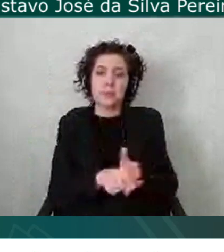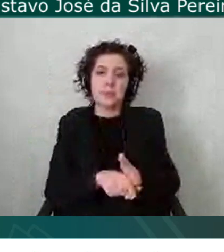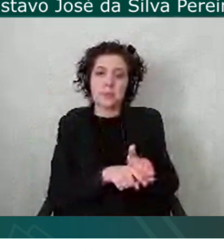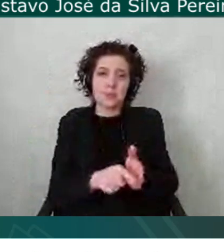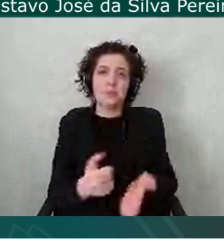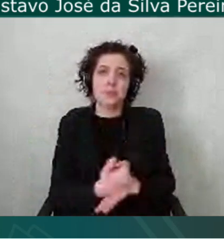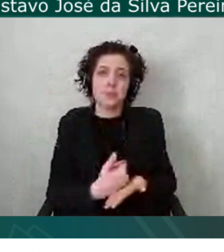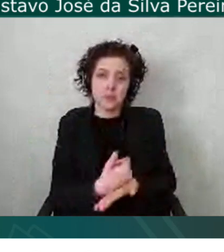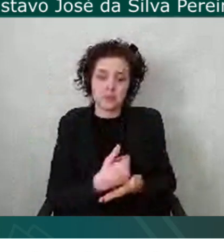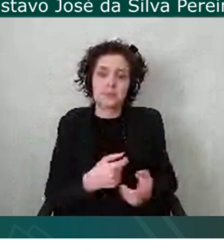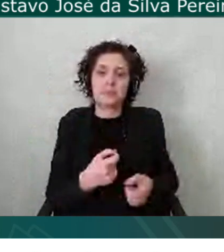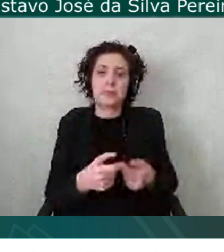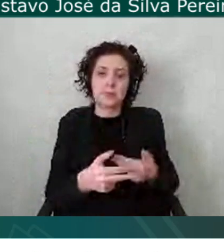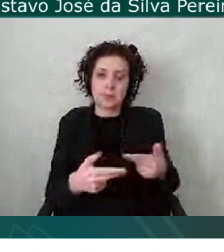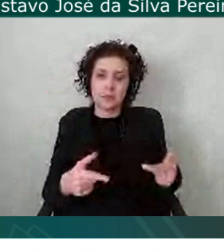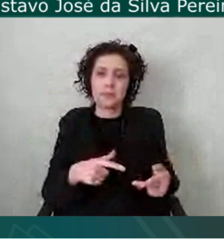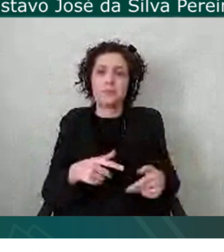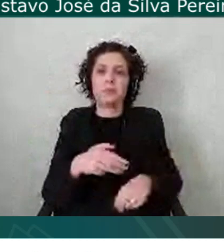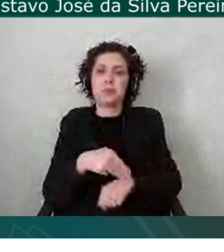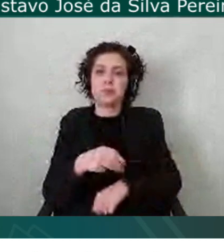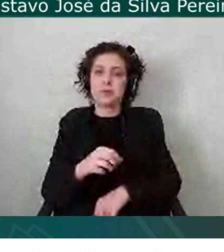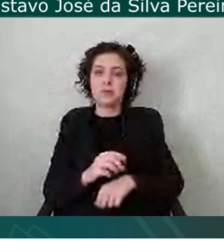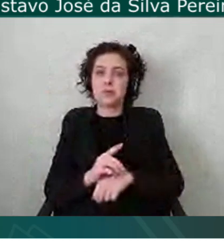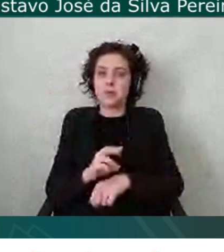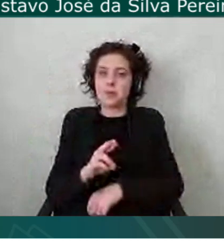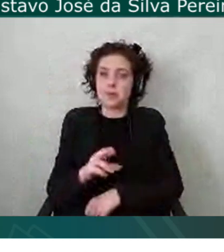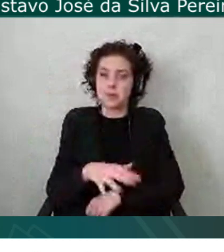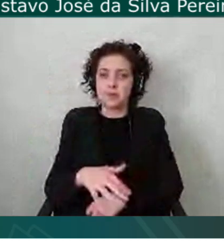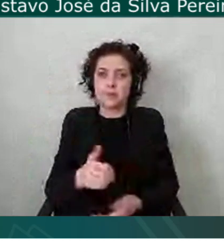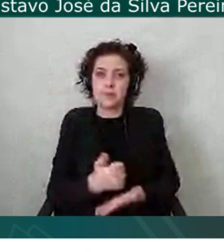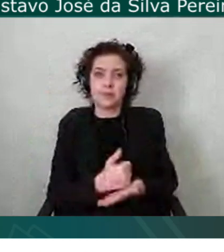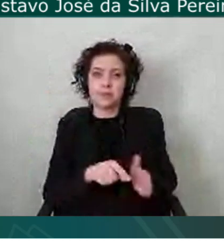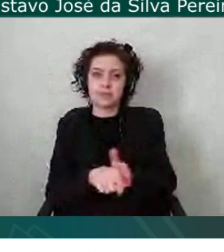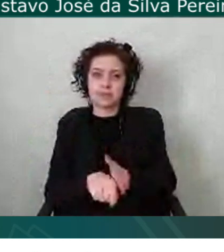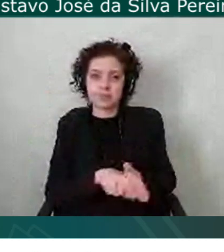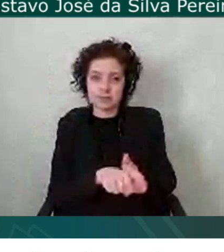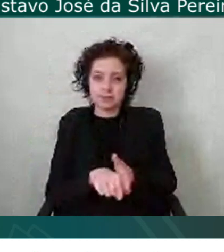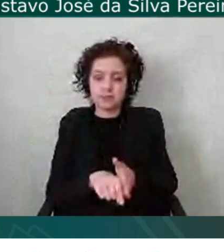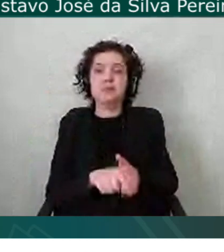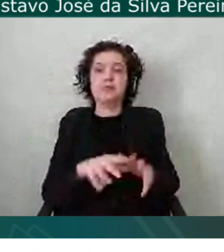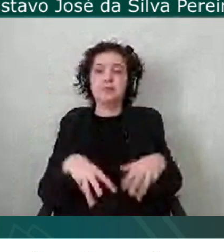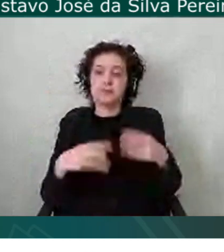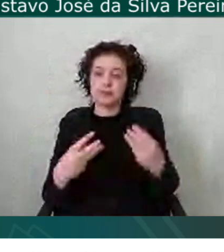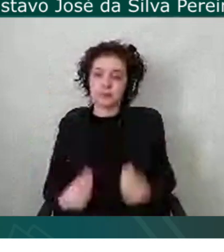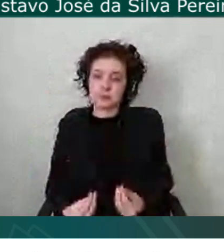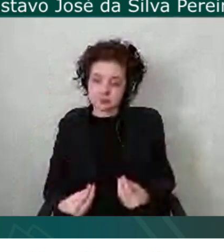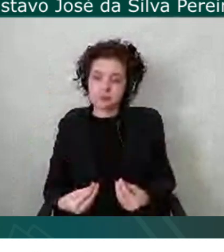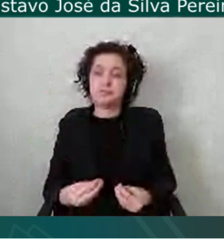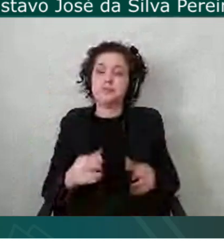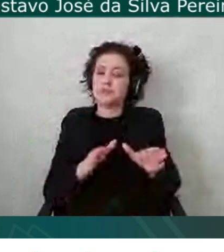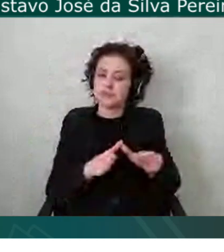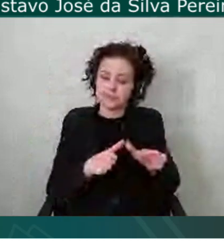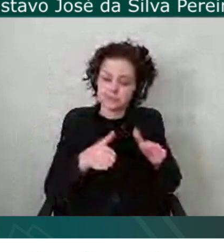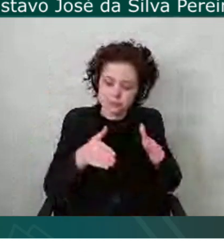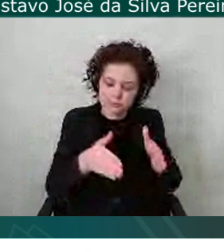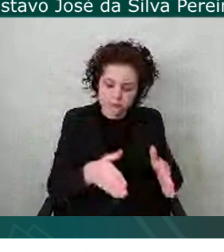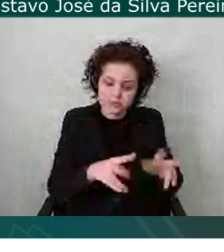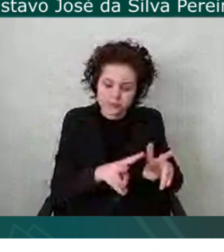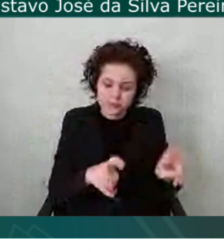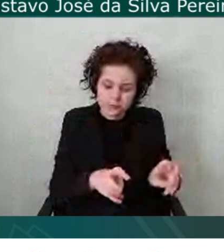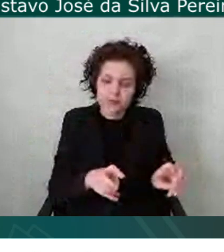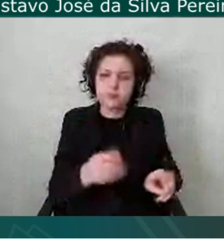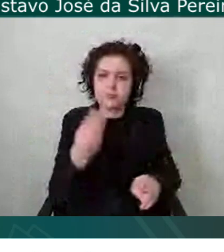tem mestrado e doutorado em farmacologia, também pela Unifesp, com ênfase em farmacologia experimental